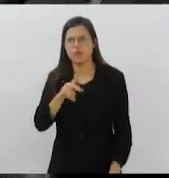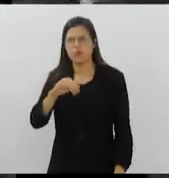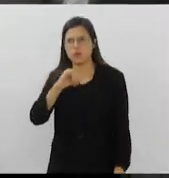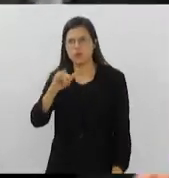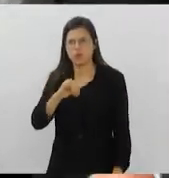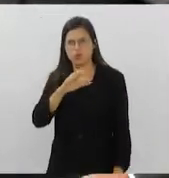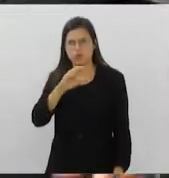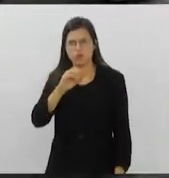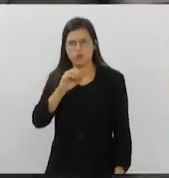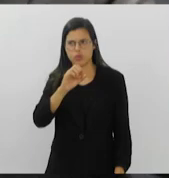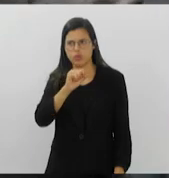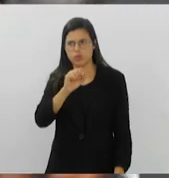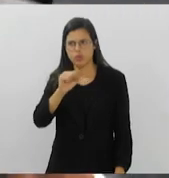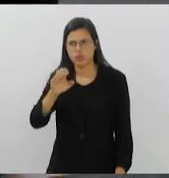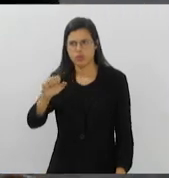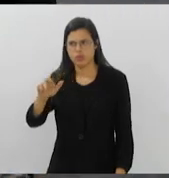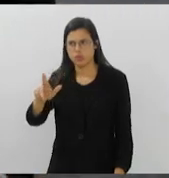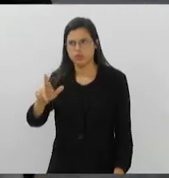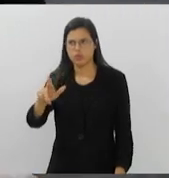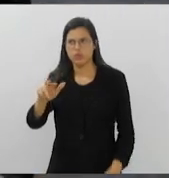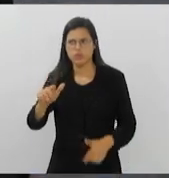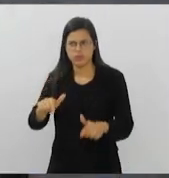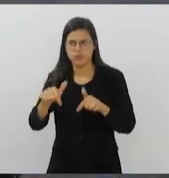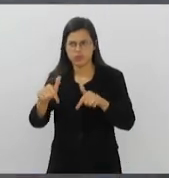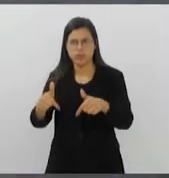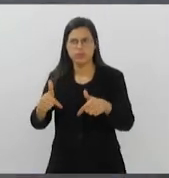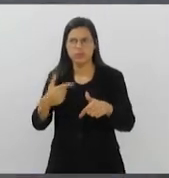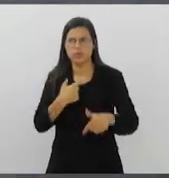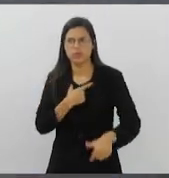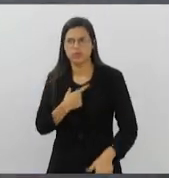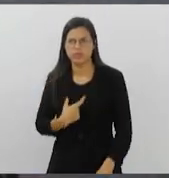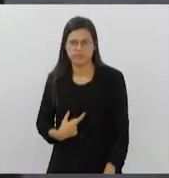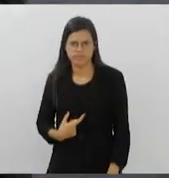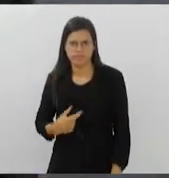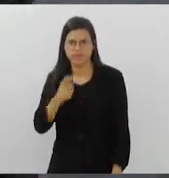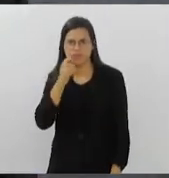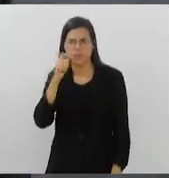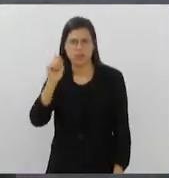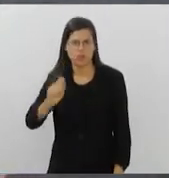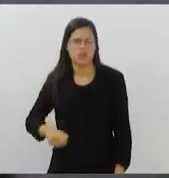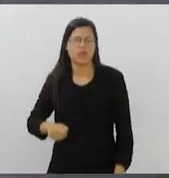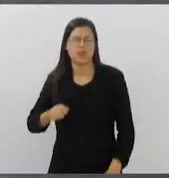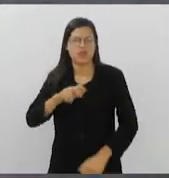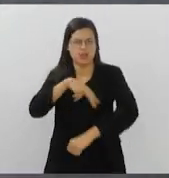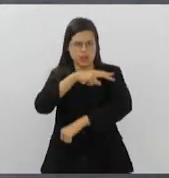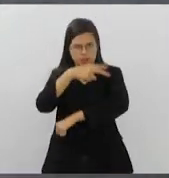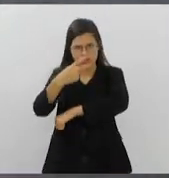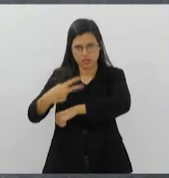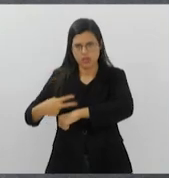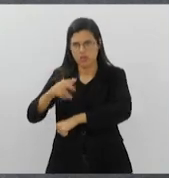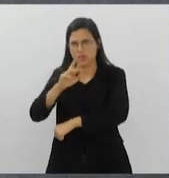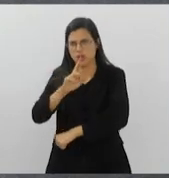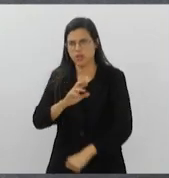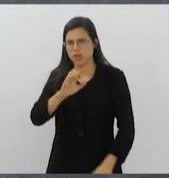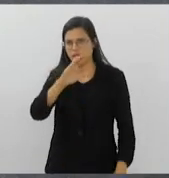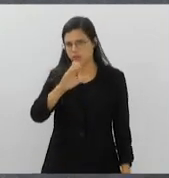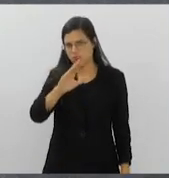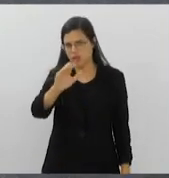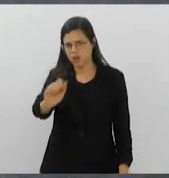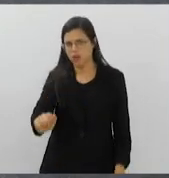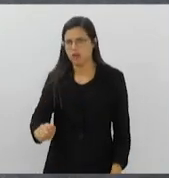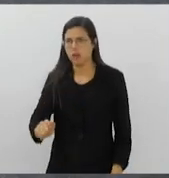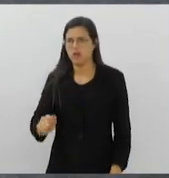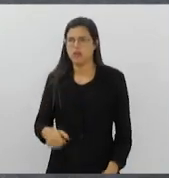iniciativa de conceder a medalha Tiradentes à ginástica Rebeca Andrade. Realmente, não tem